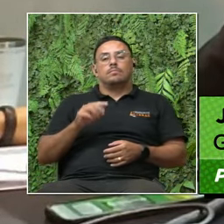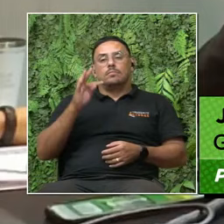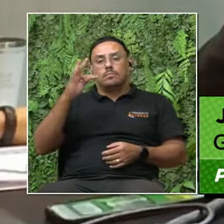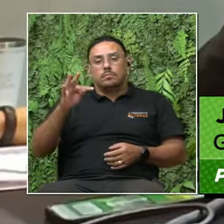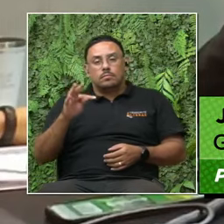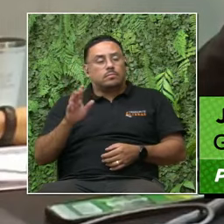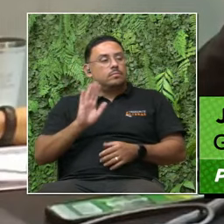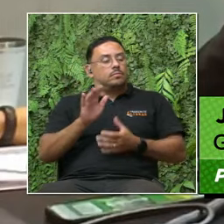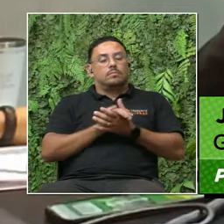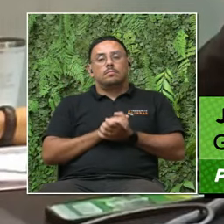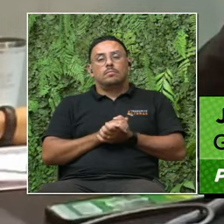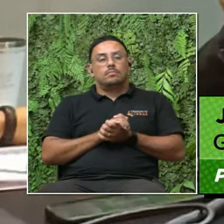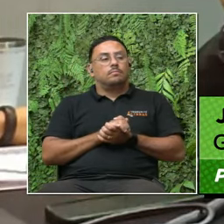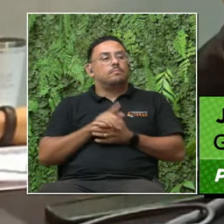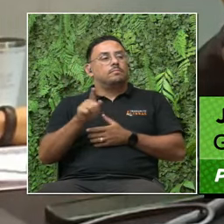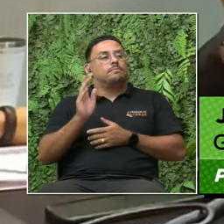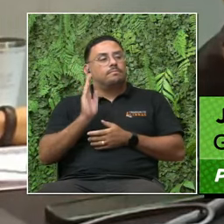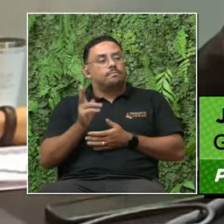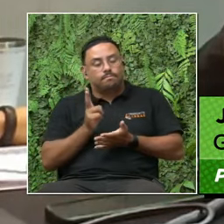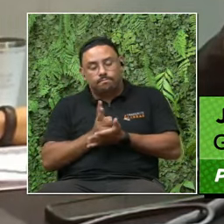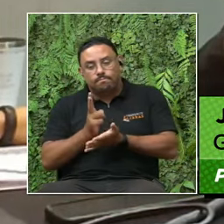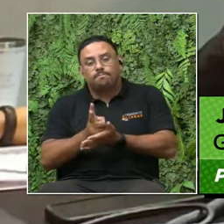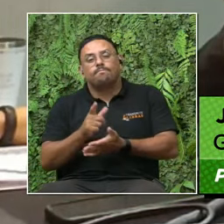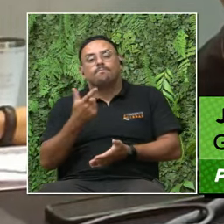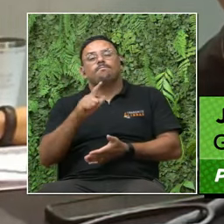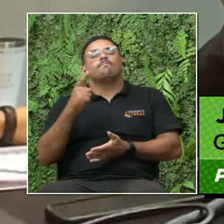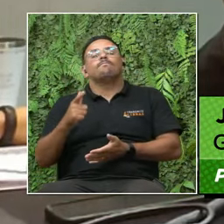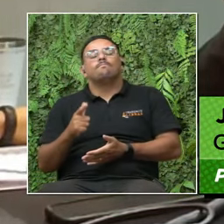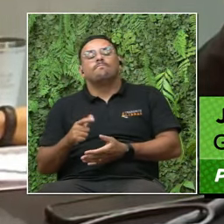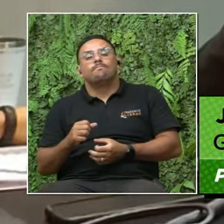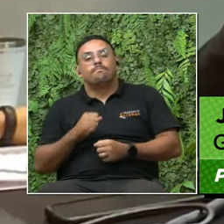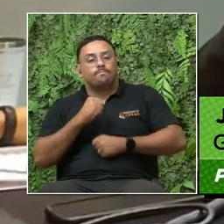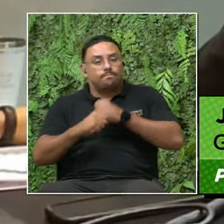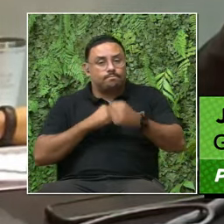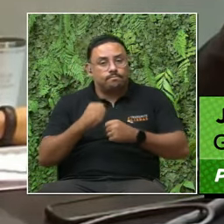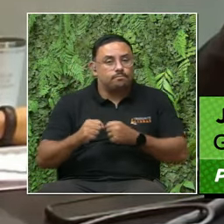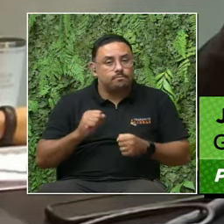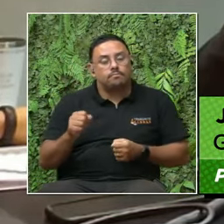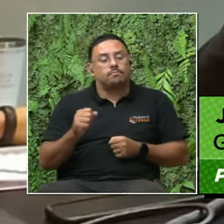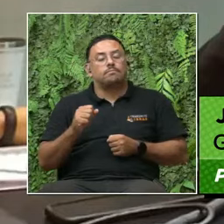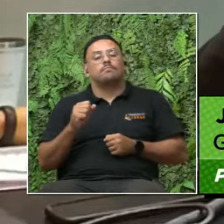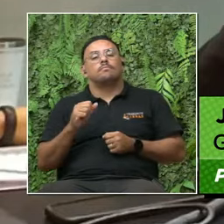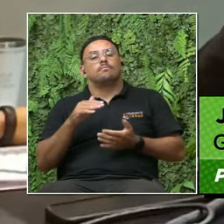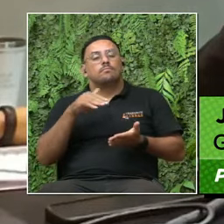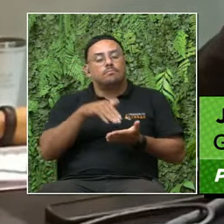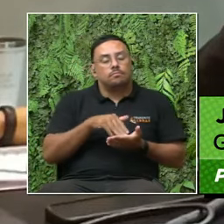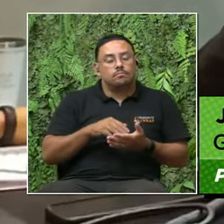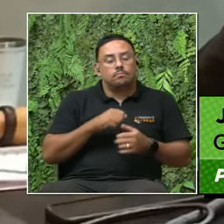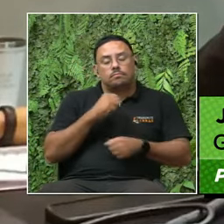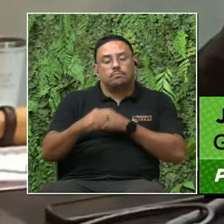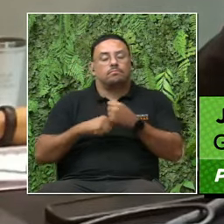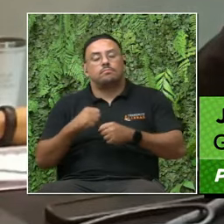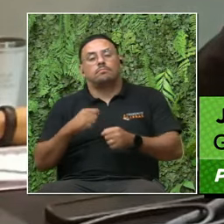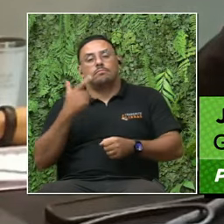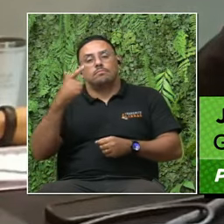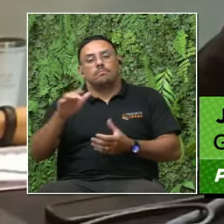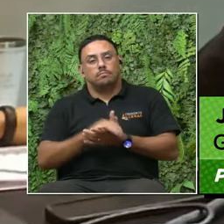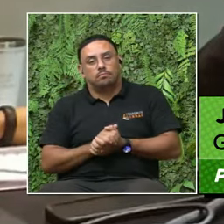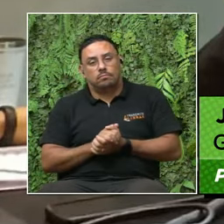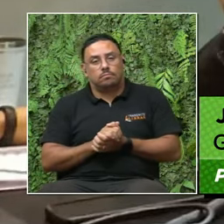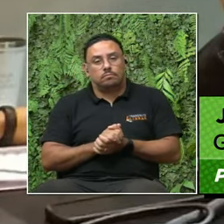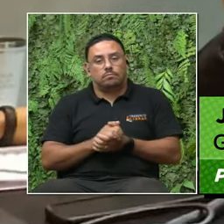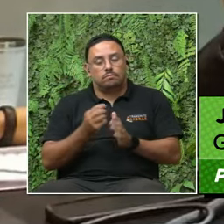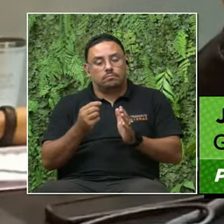é pelo Gol não ele ele já vem ele se não tem a intensidade aí você bota outros para correr você coloca outros jogadores para